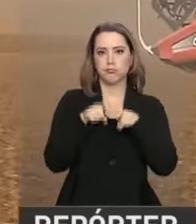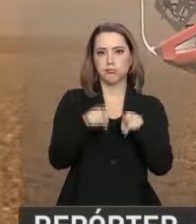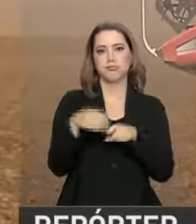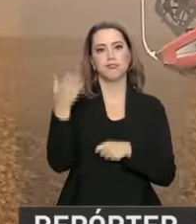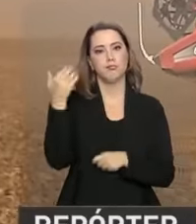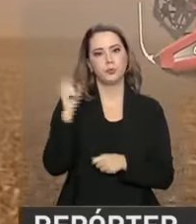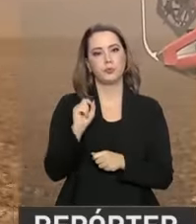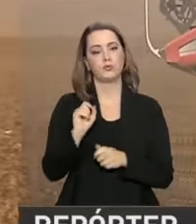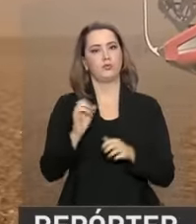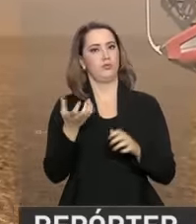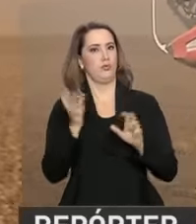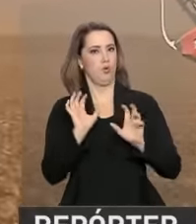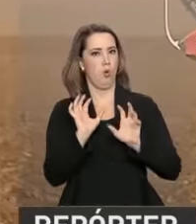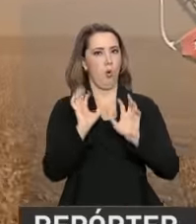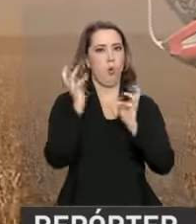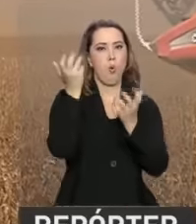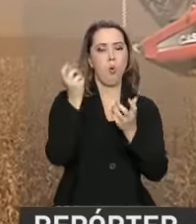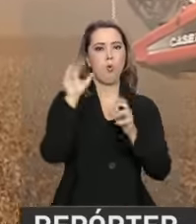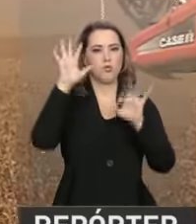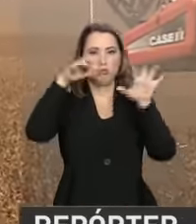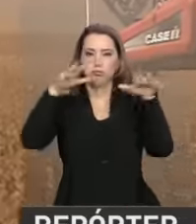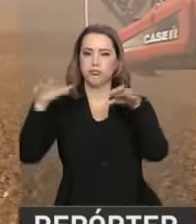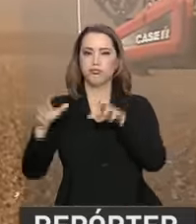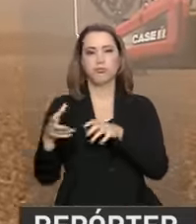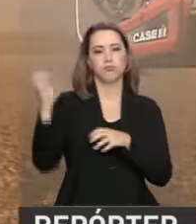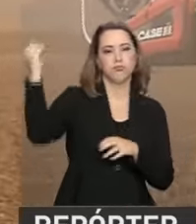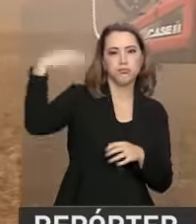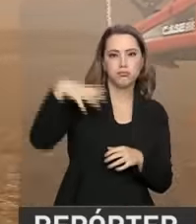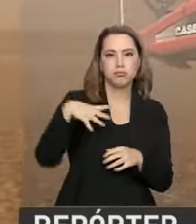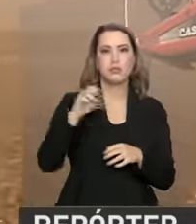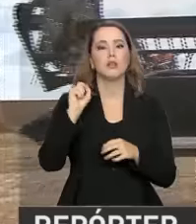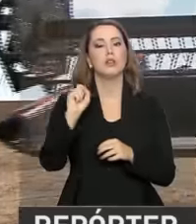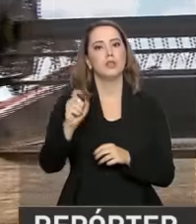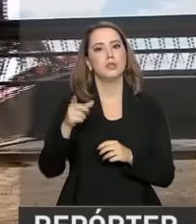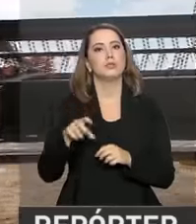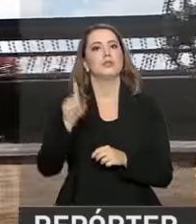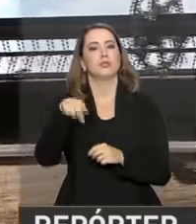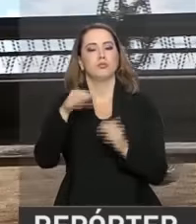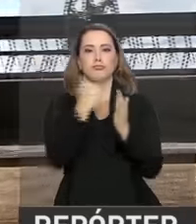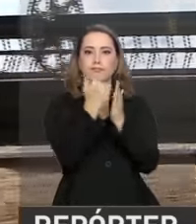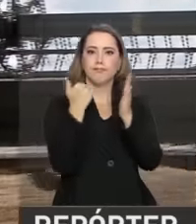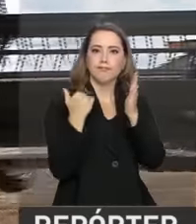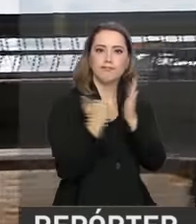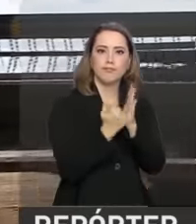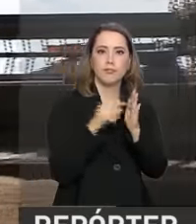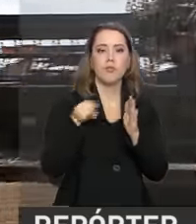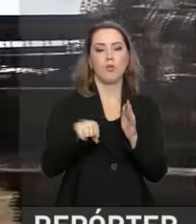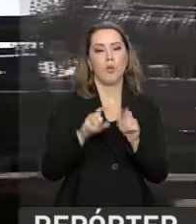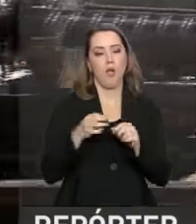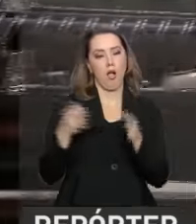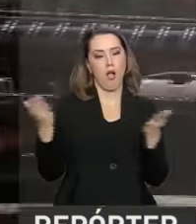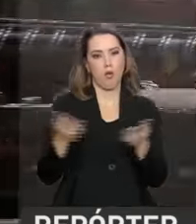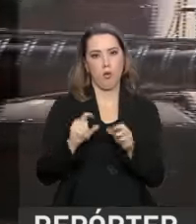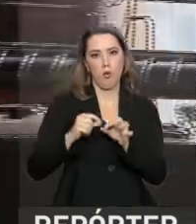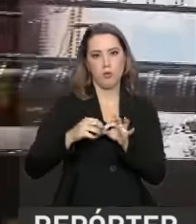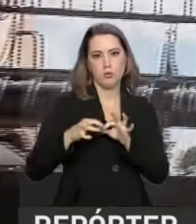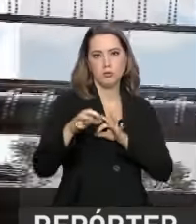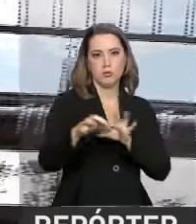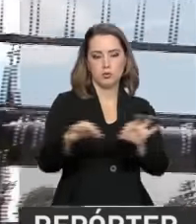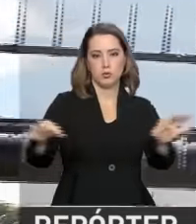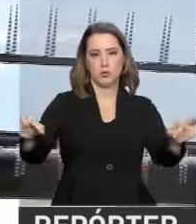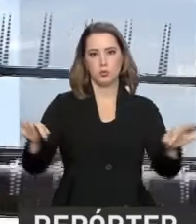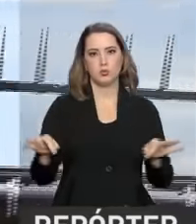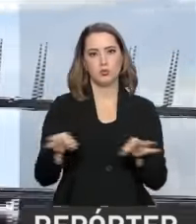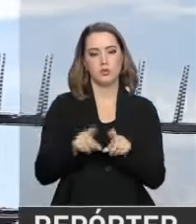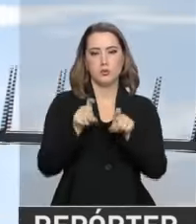condições climáticas foram responsáveis pela queda na produção e na produtividade já a área plantada com grãos deve ter um